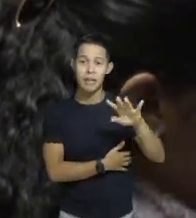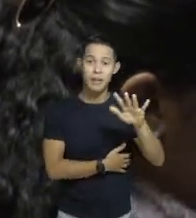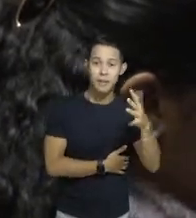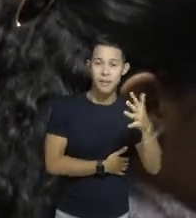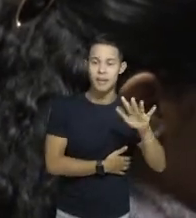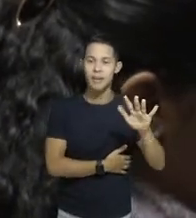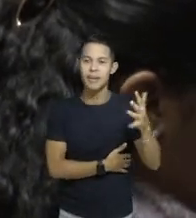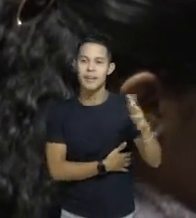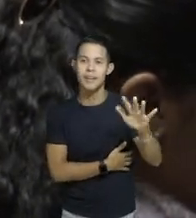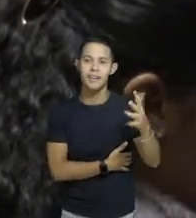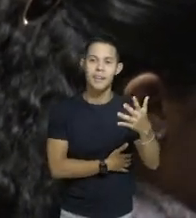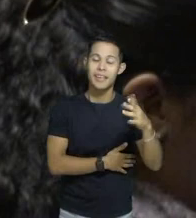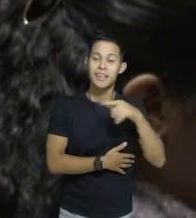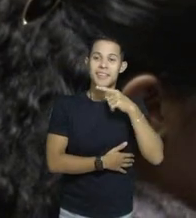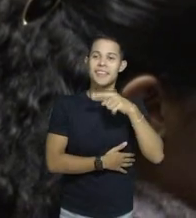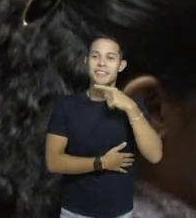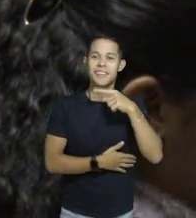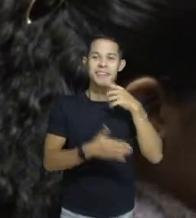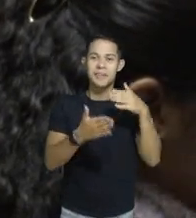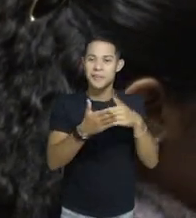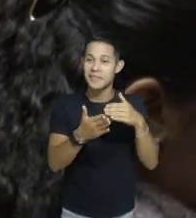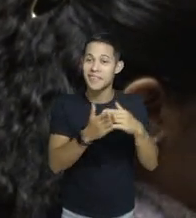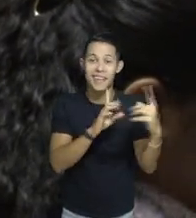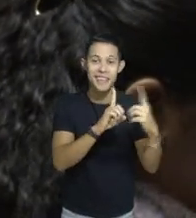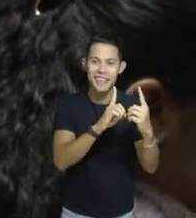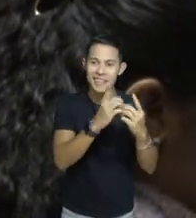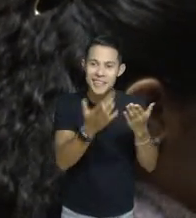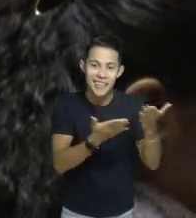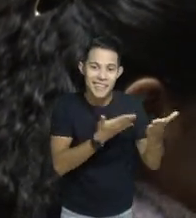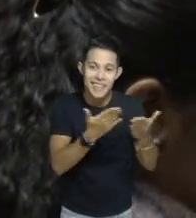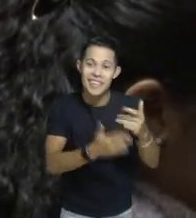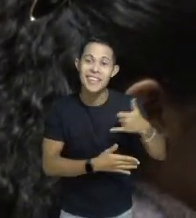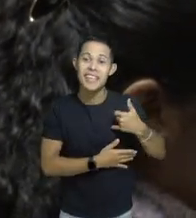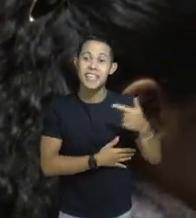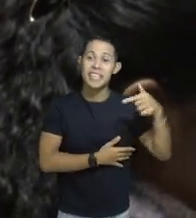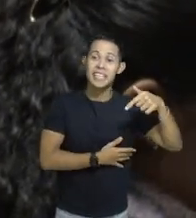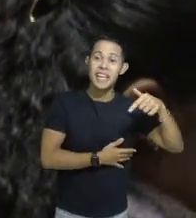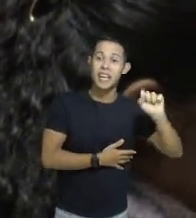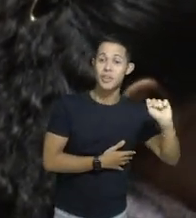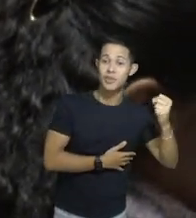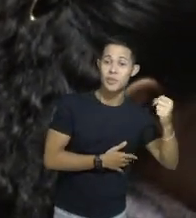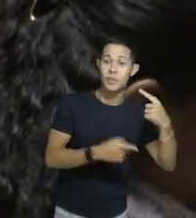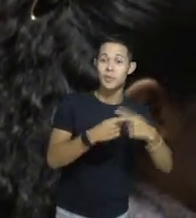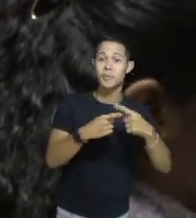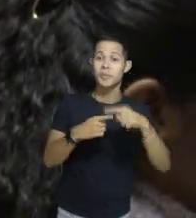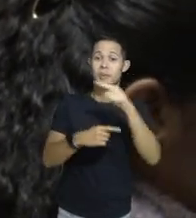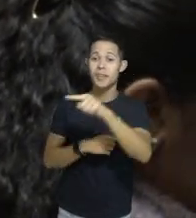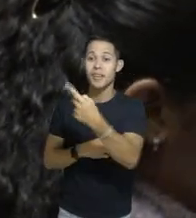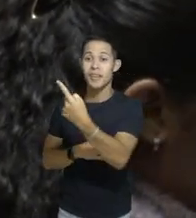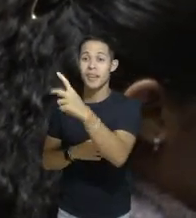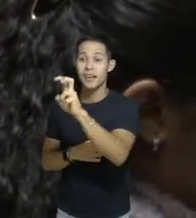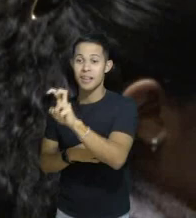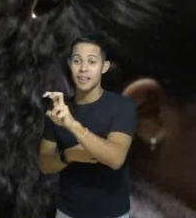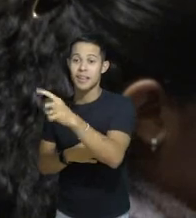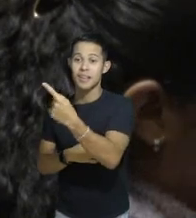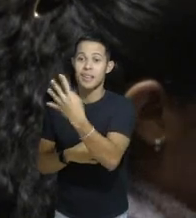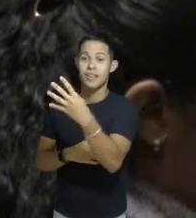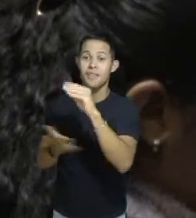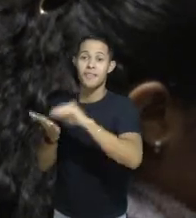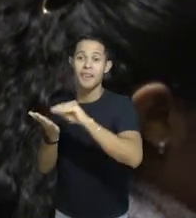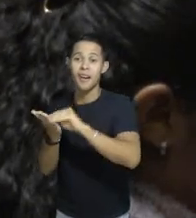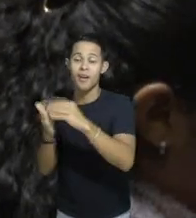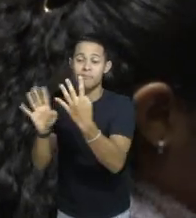atender os de 7, 8, porque os de 14, 15 estão, e a gente, meu Deus, se a gente não atender agora, essa pessoa não vai